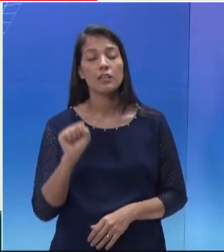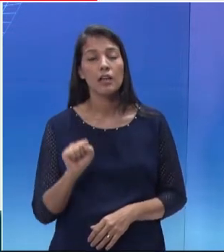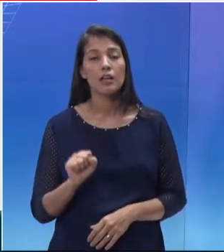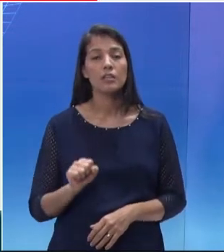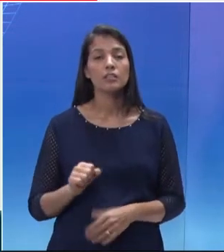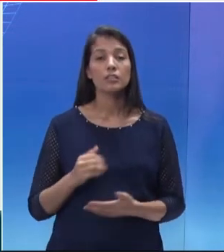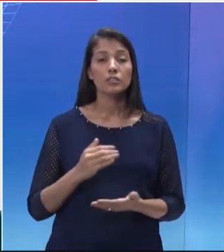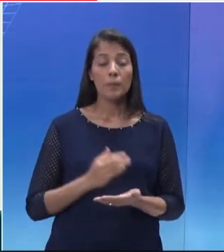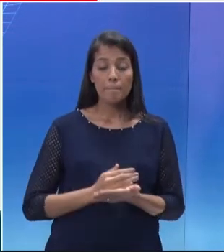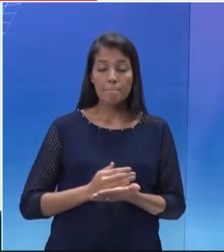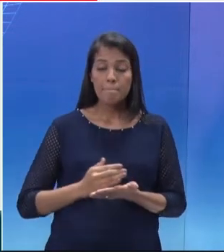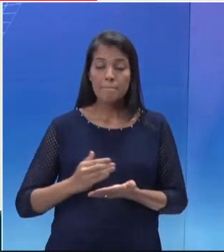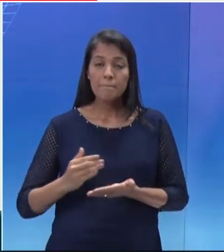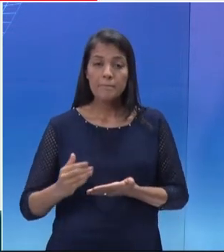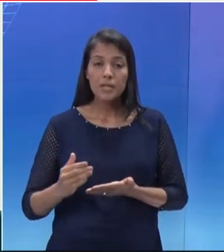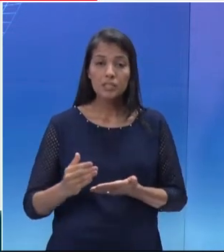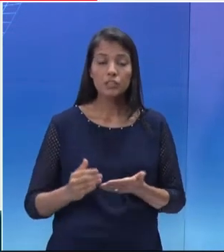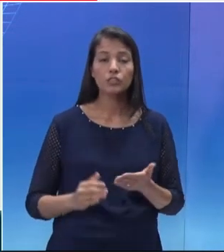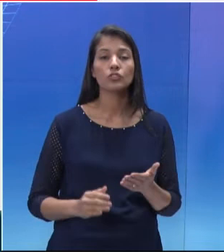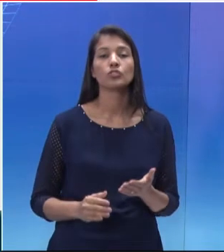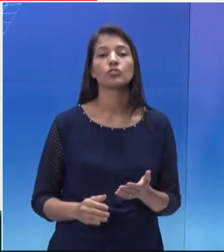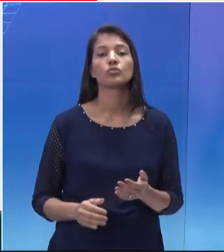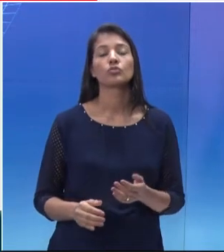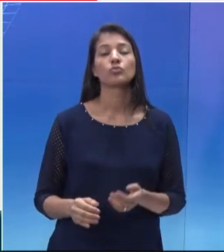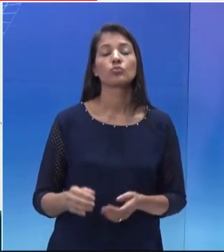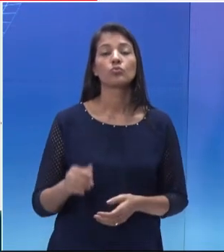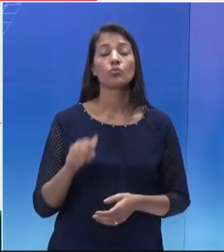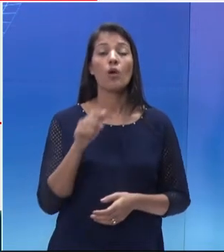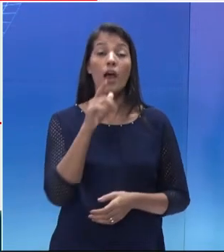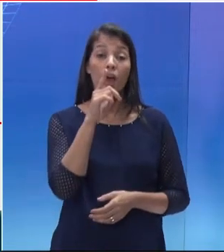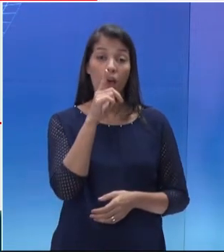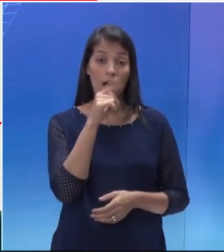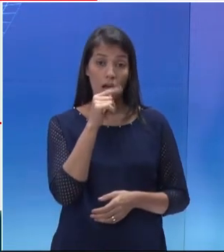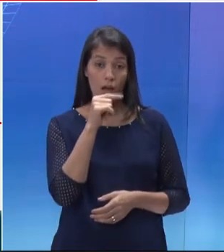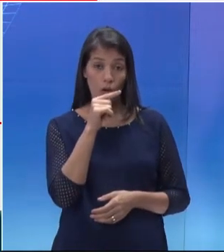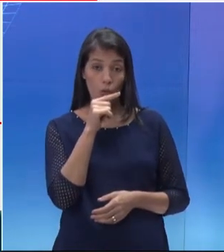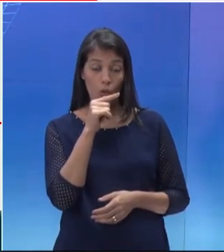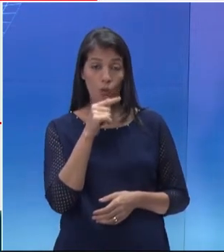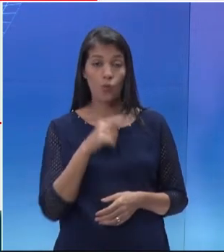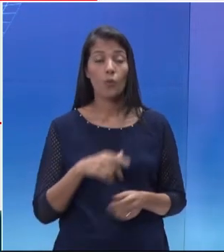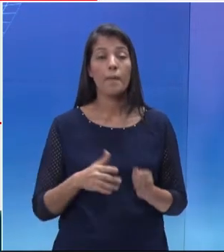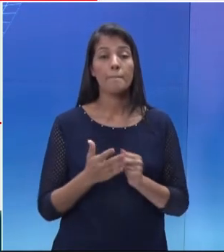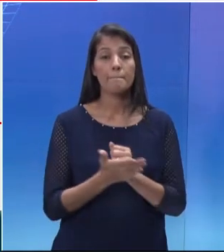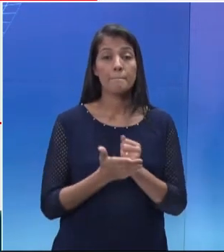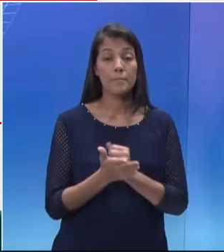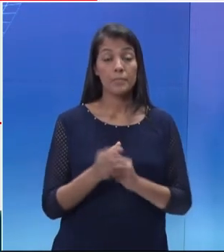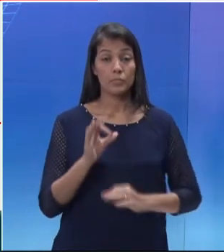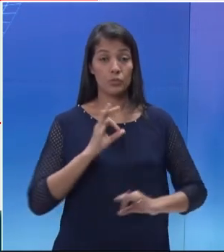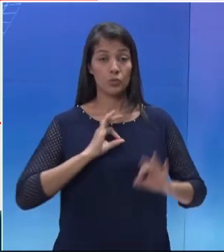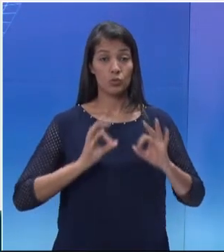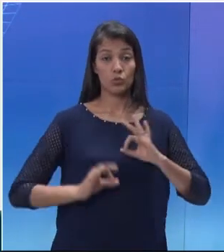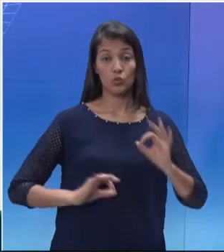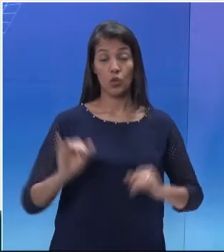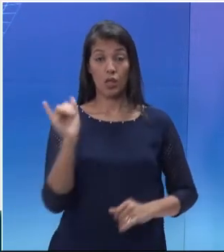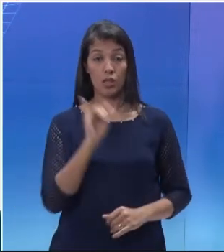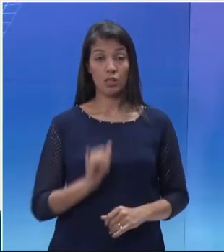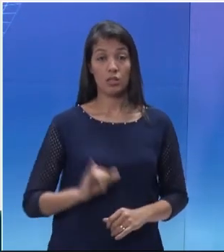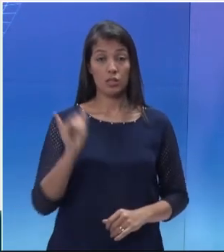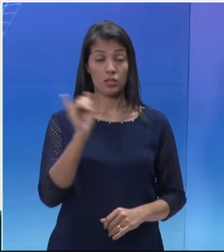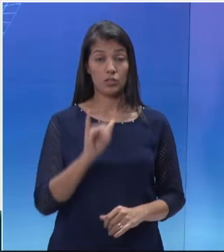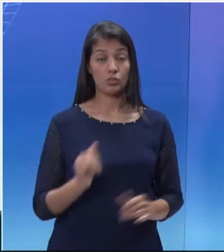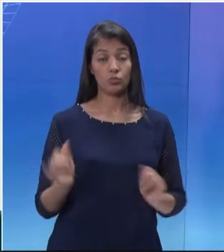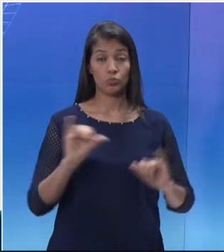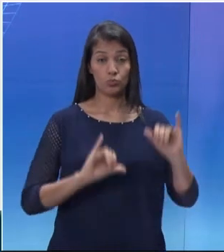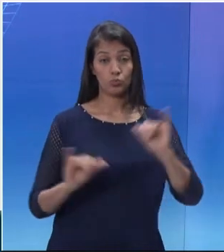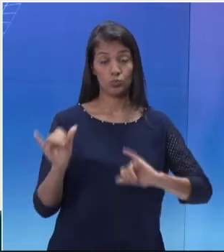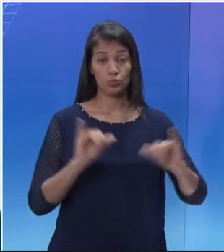uma solução aquosa de cloreto de sódio. Isso está baseado em uma célula eletroquímica e é